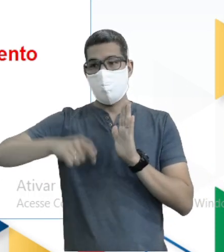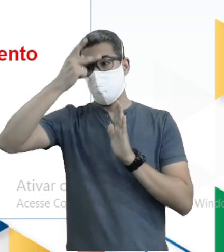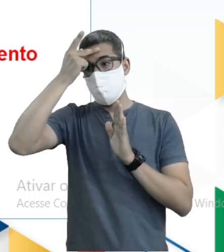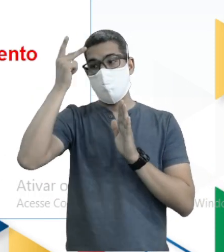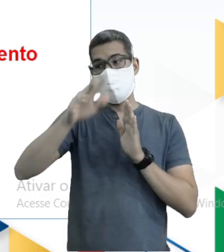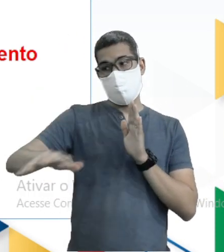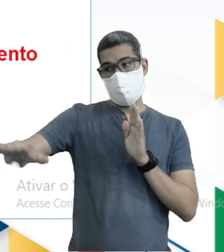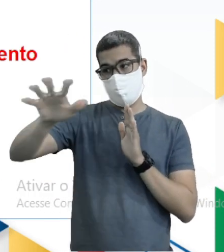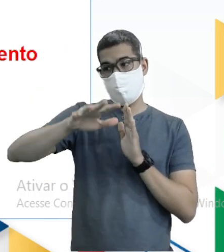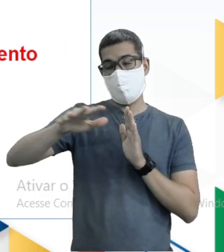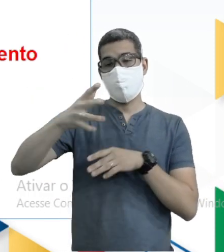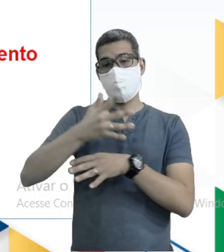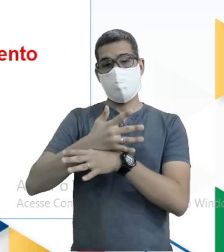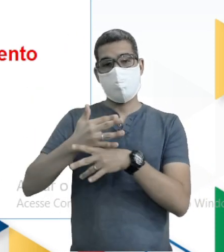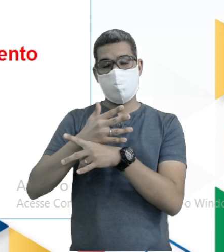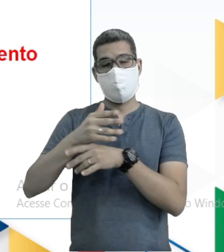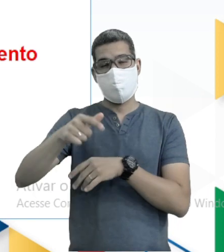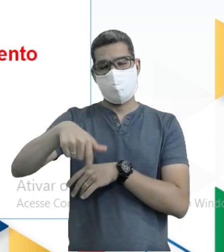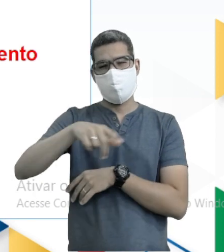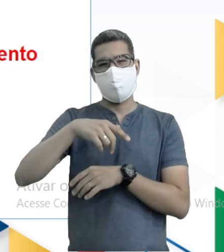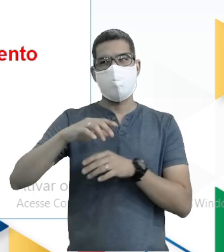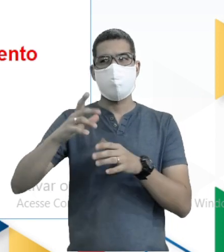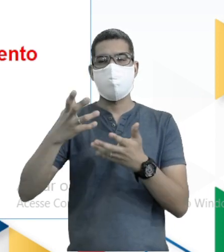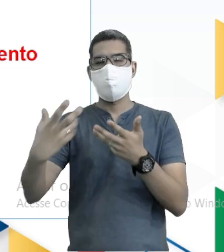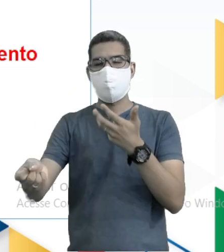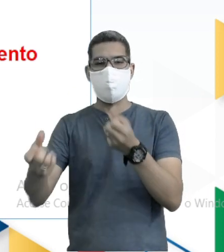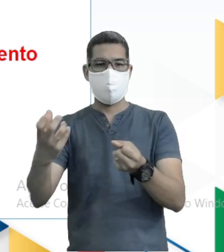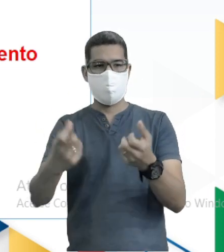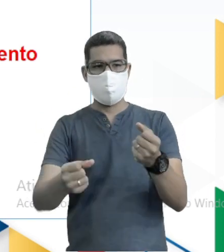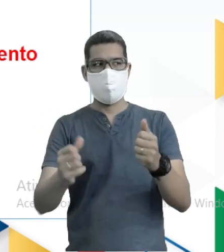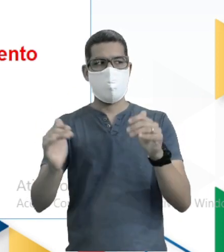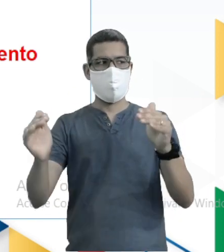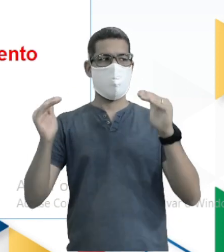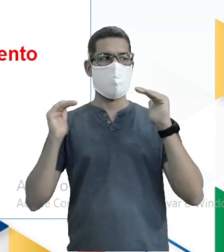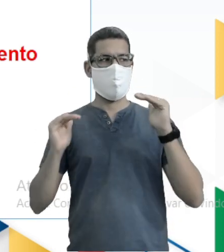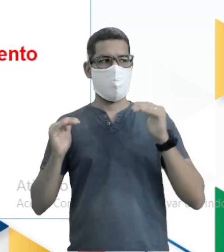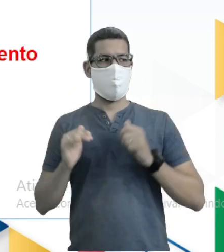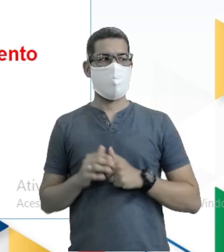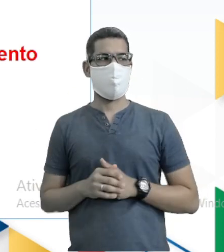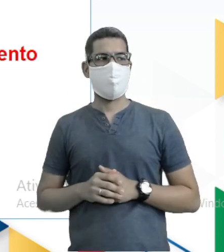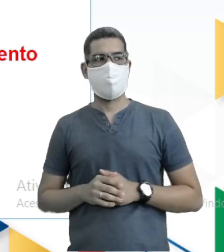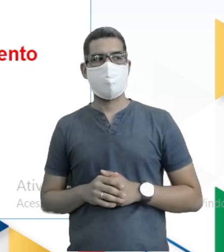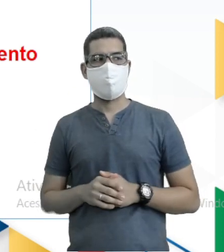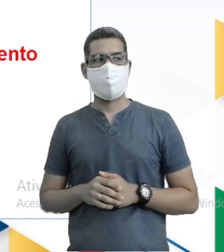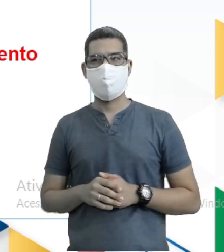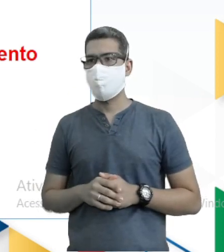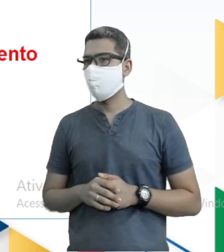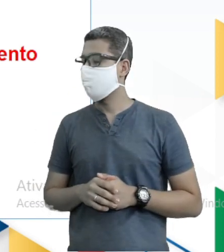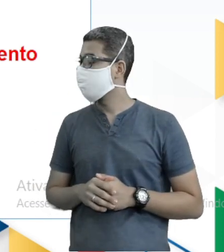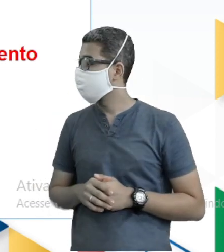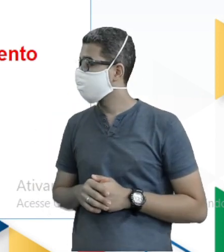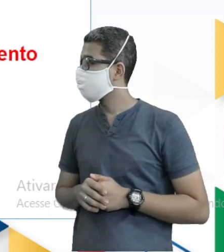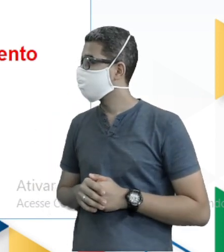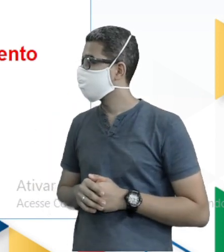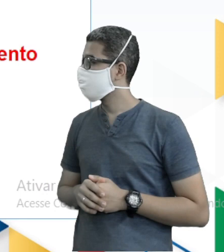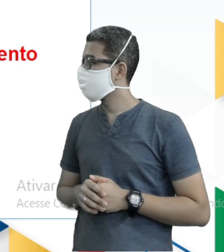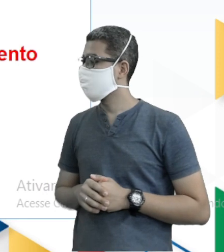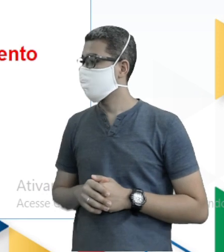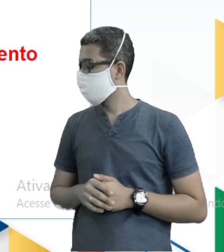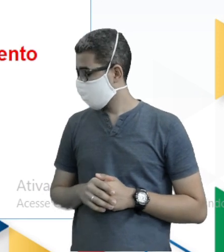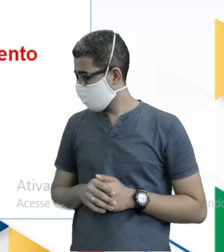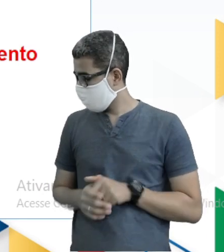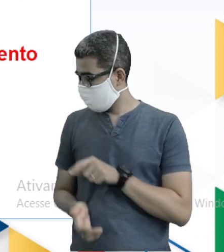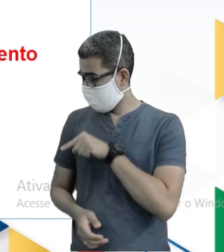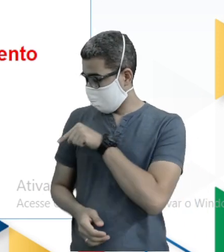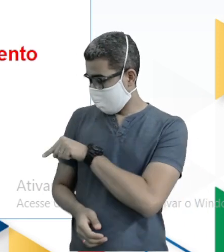todos os cidadãos que concordam com tal petição. E embaixo vai se colocar o quê? Olha a estrutura, o local e